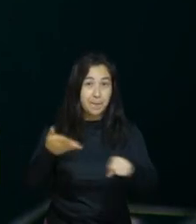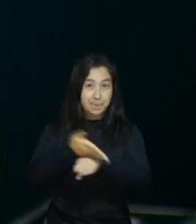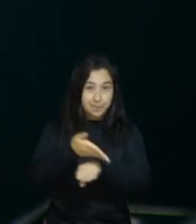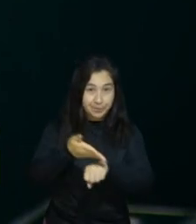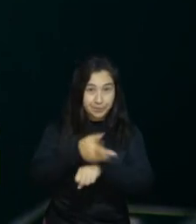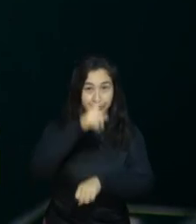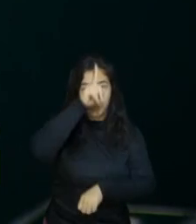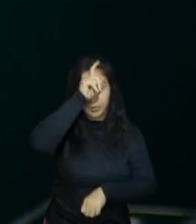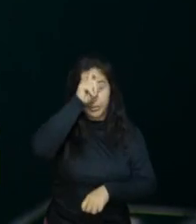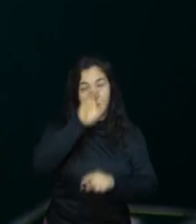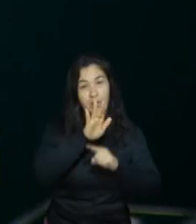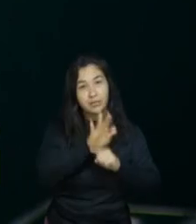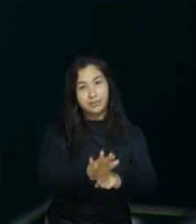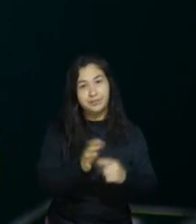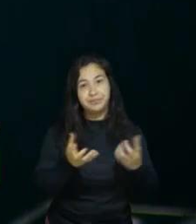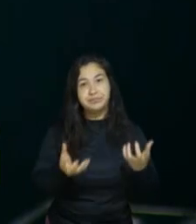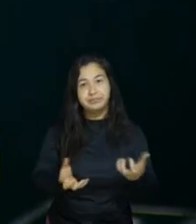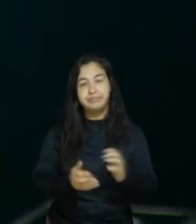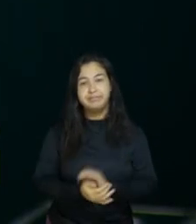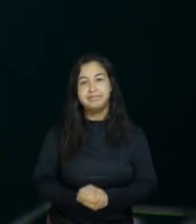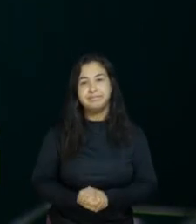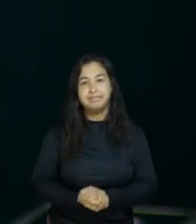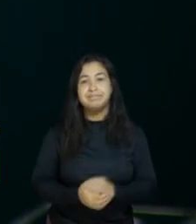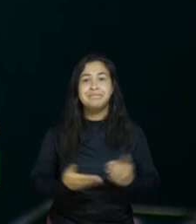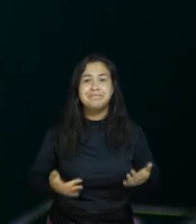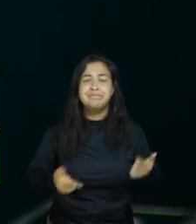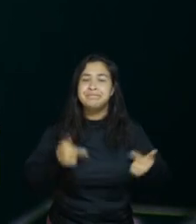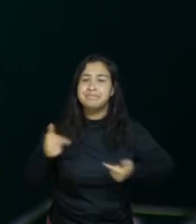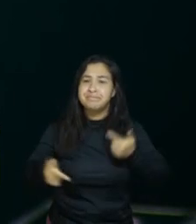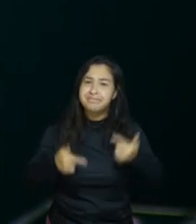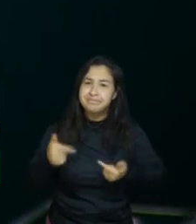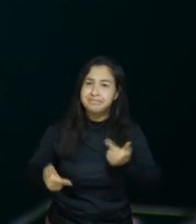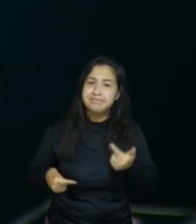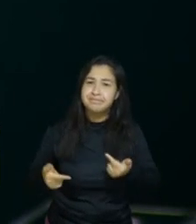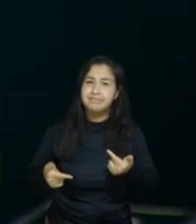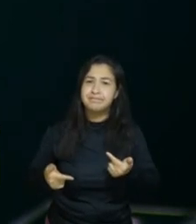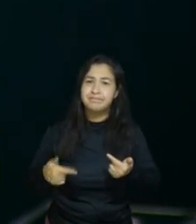fazer o melhor. E graças a esse trabalho, fazendo